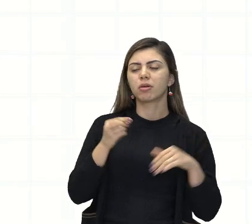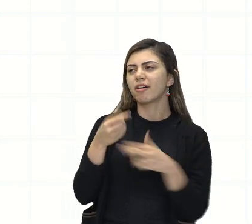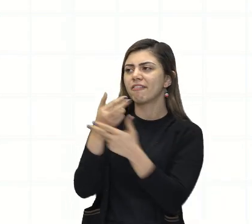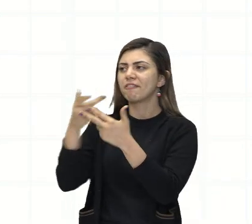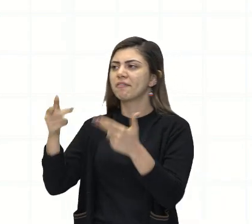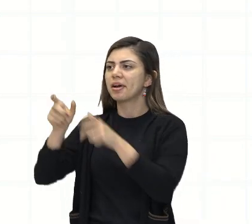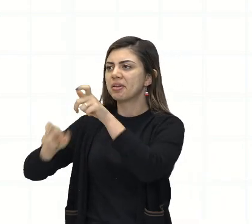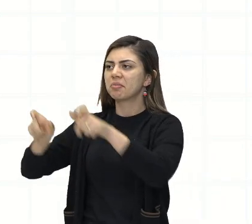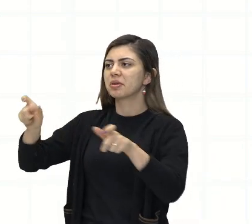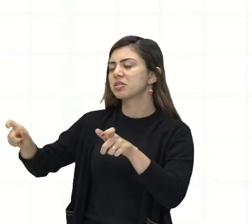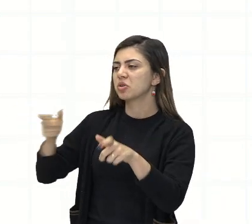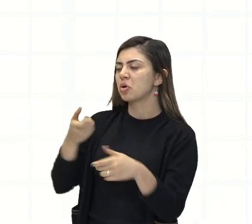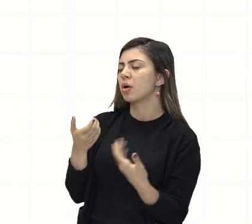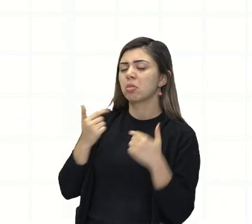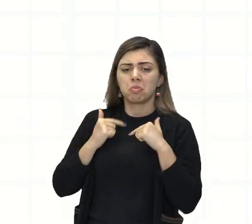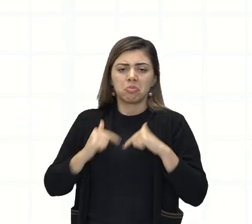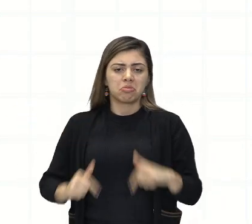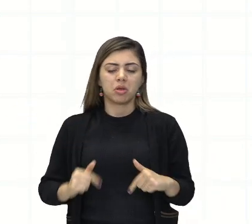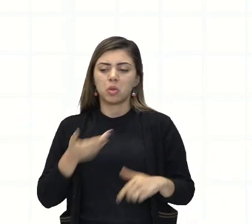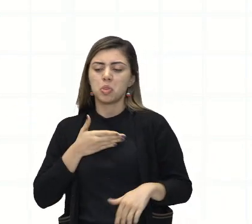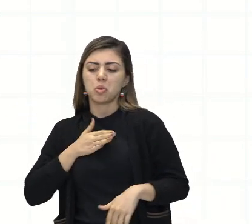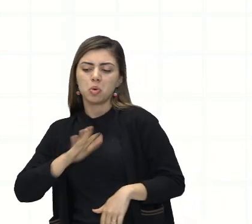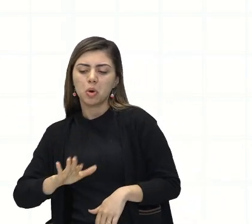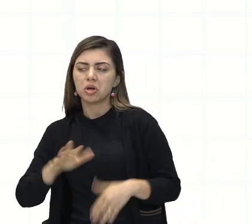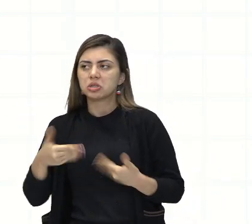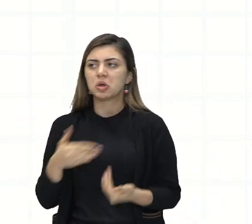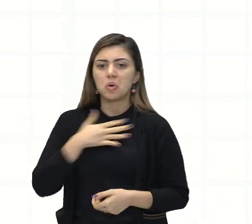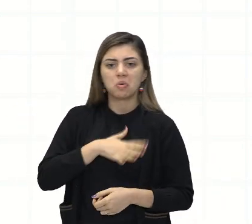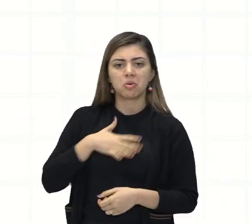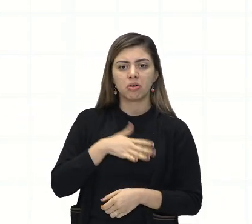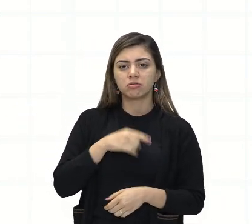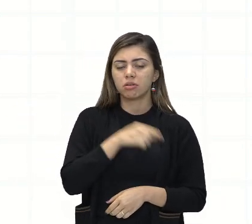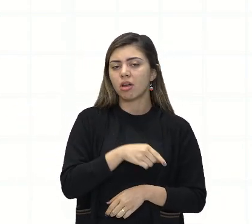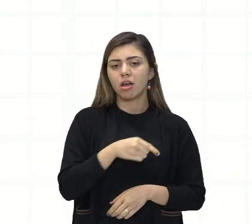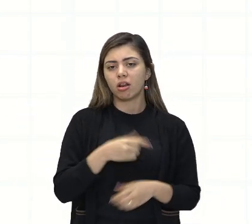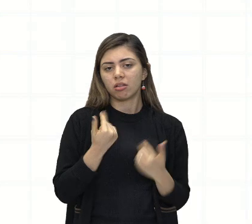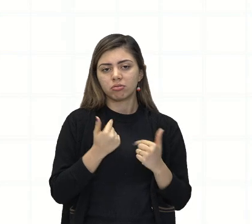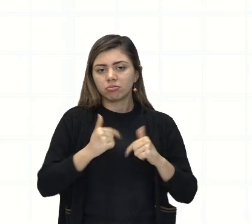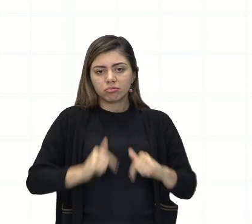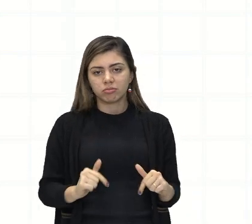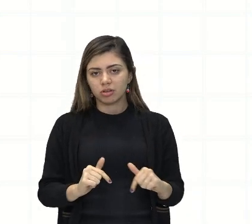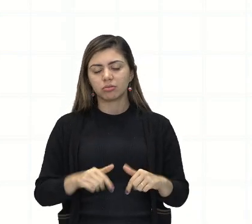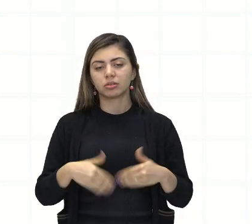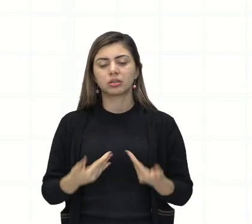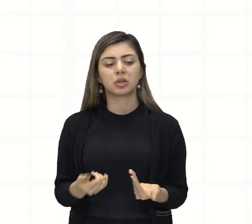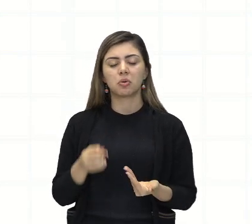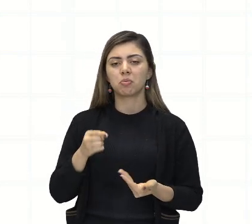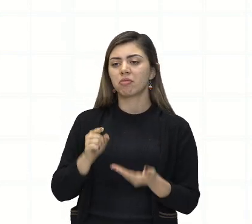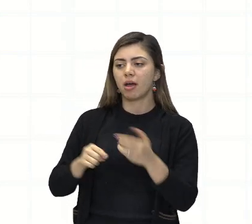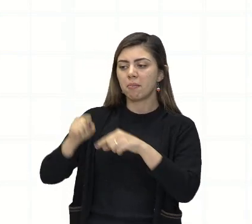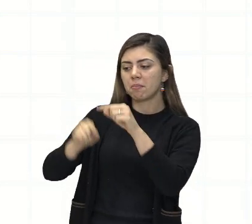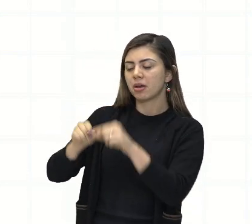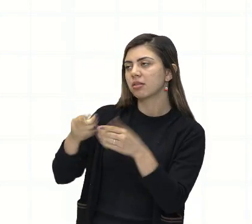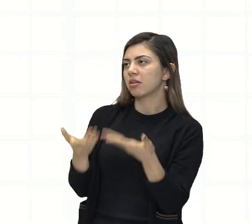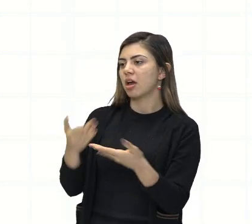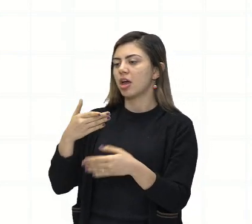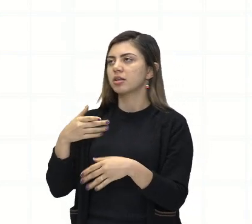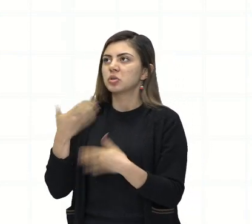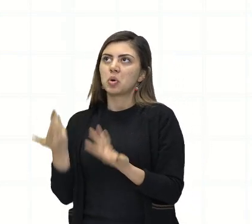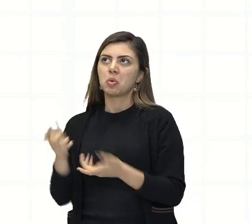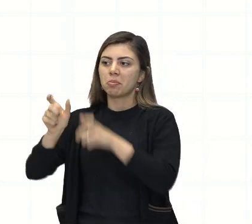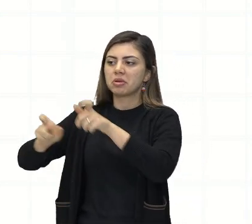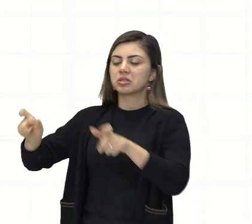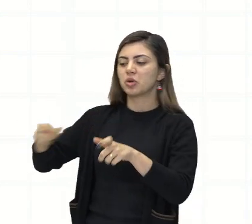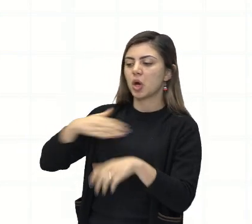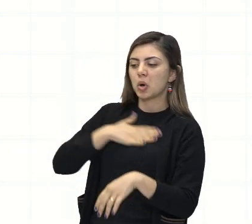ou pessoa nenhuma. Então, ela não desgosta de nada, ou muito pelo contrário, também não gosta de nada particularmente, sabem que existe